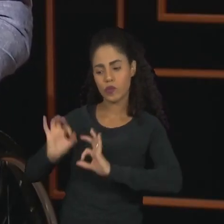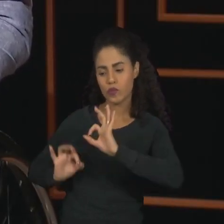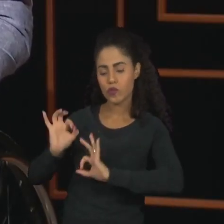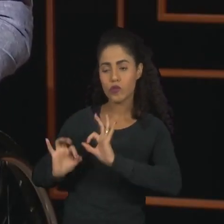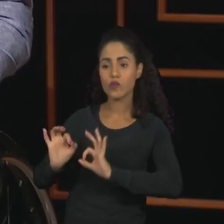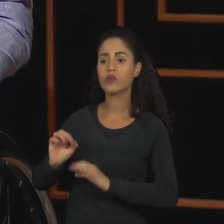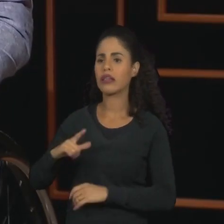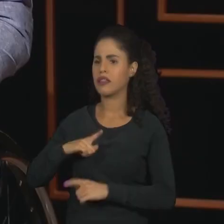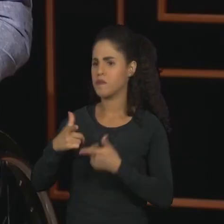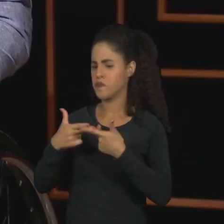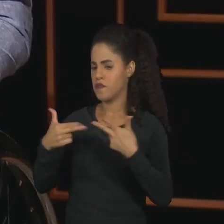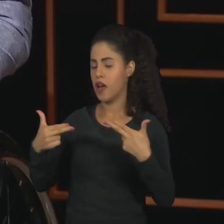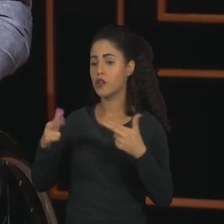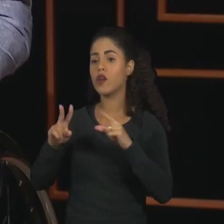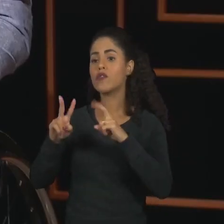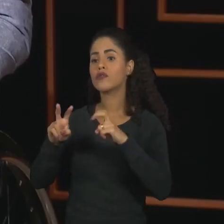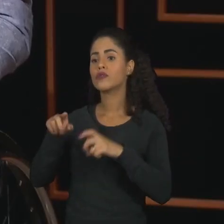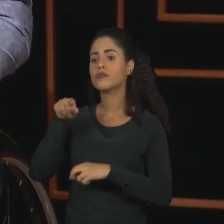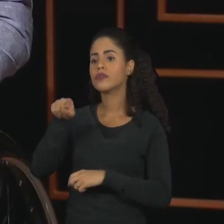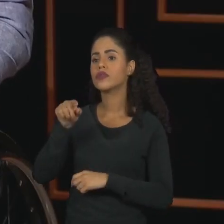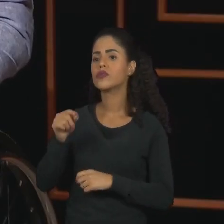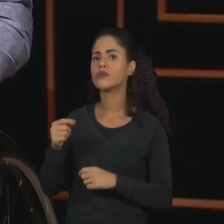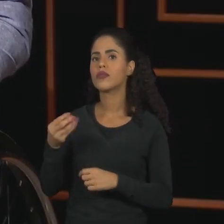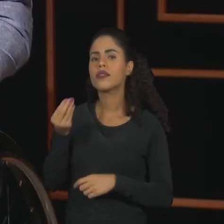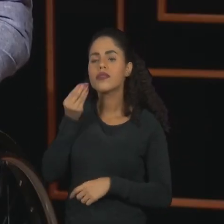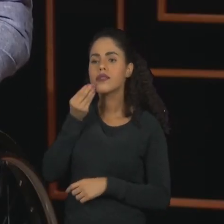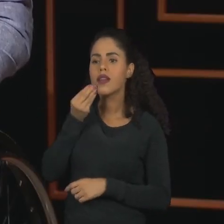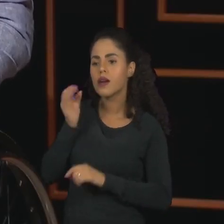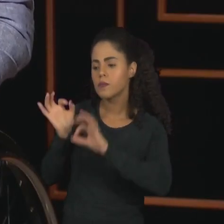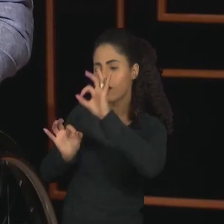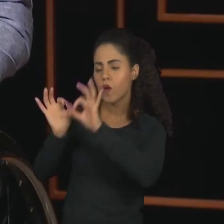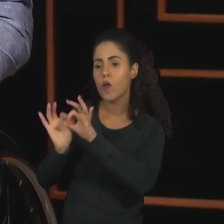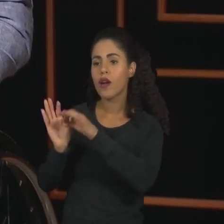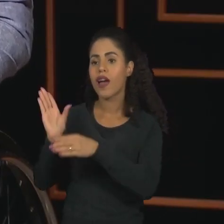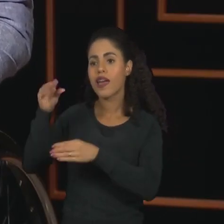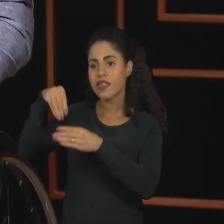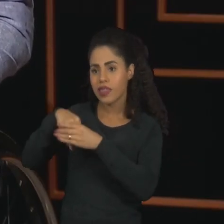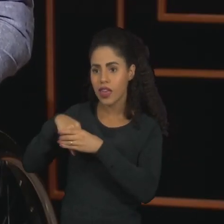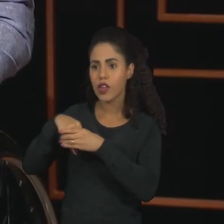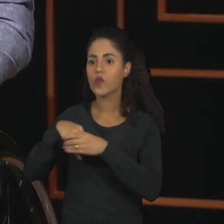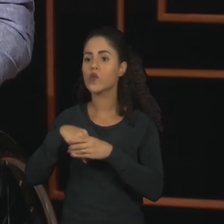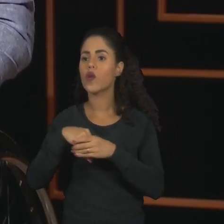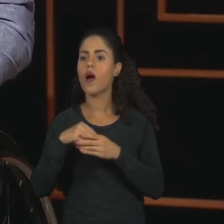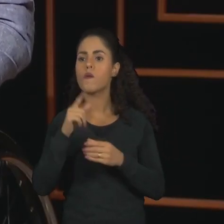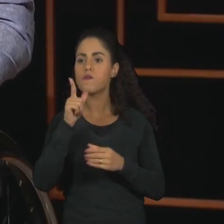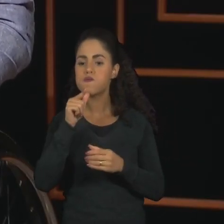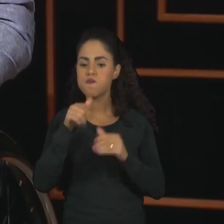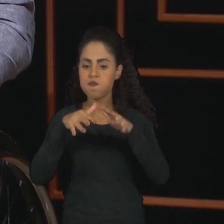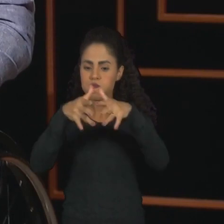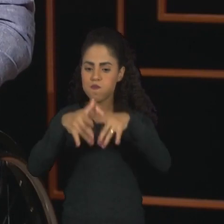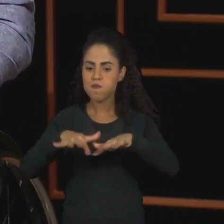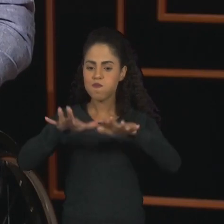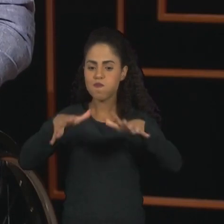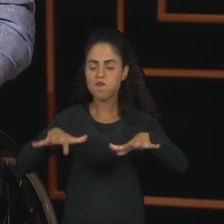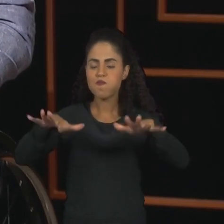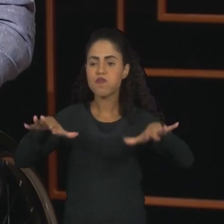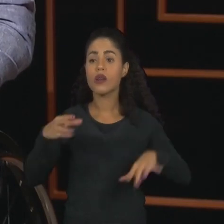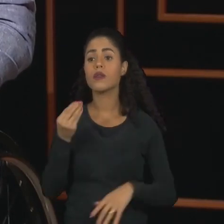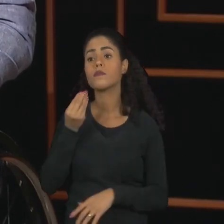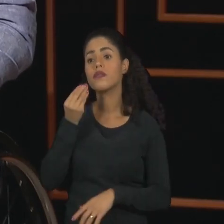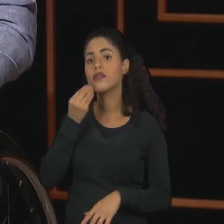projetos de esculturas para serem colocadas dentro do mar e poder fazer um